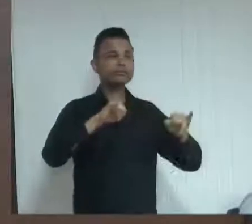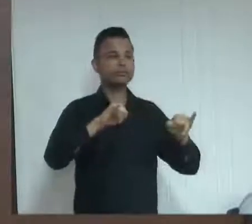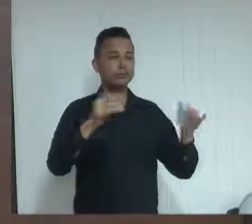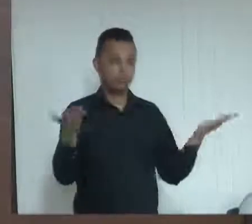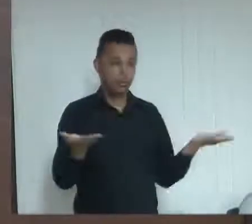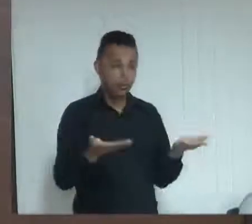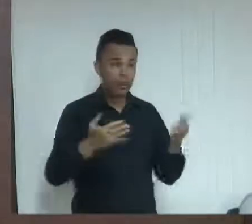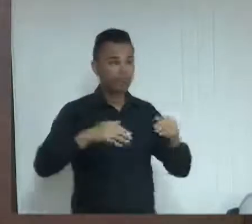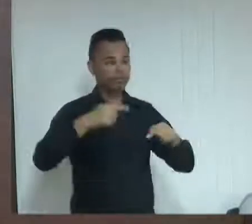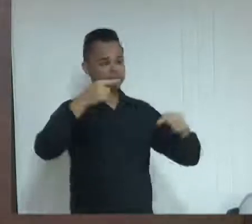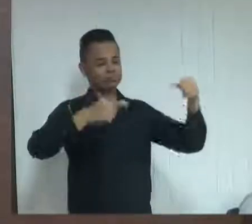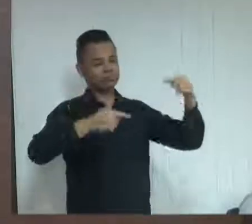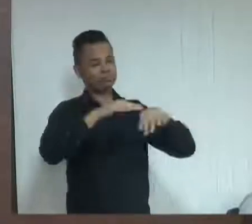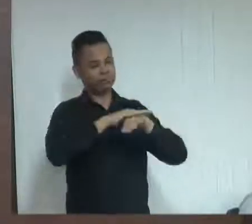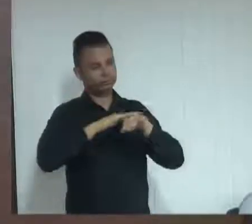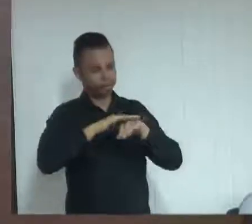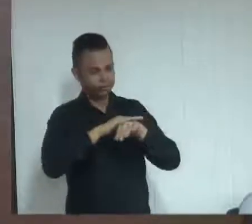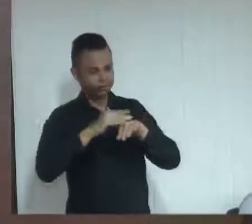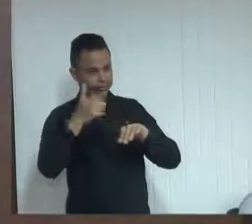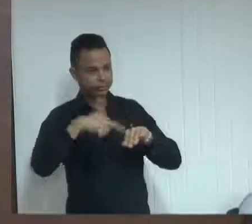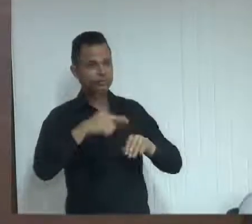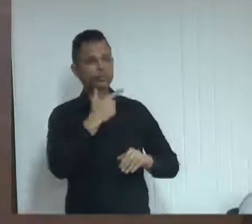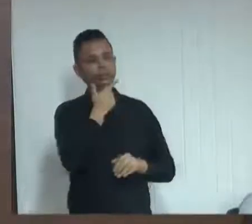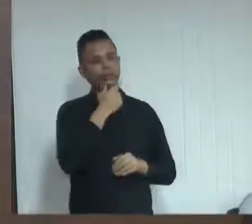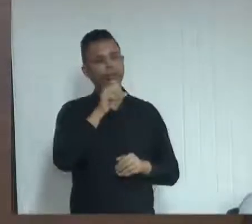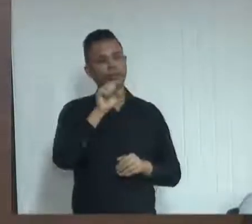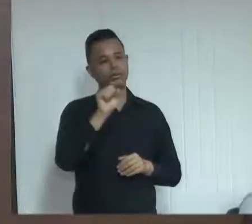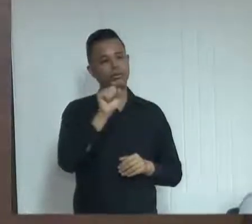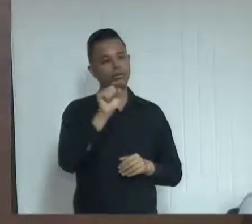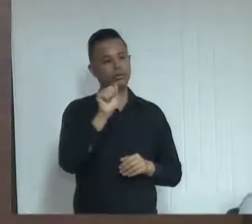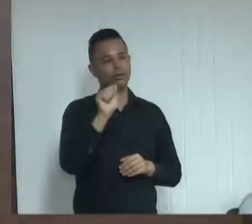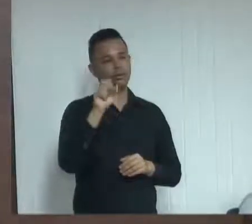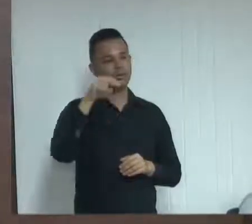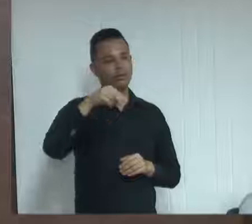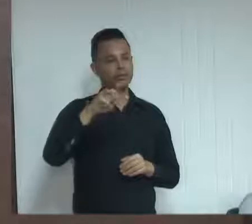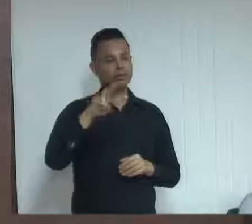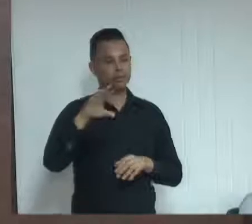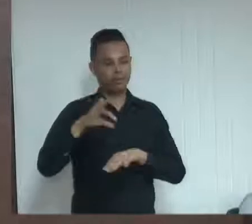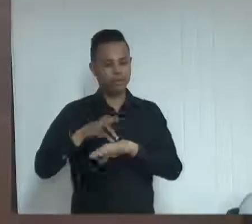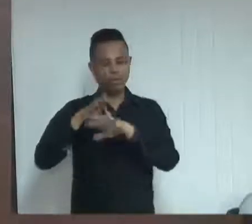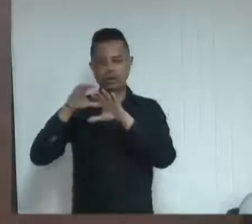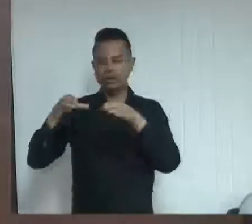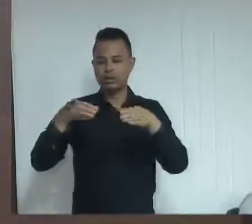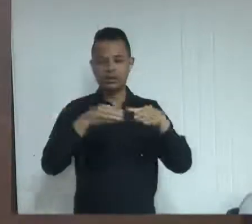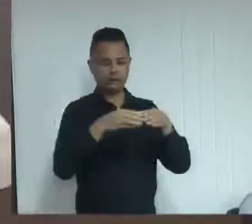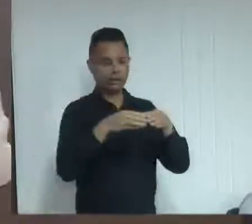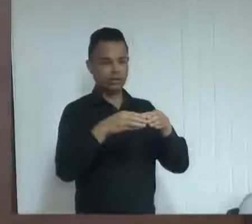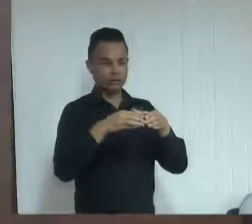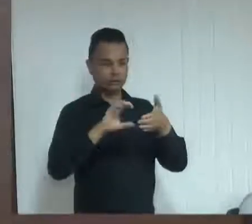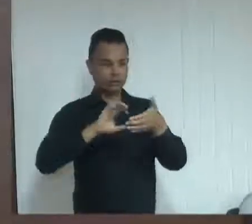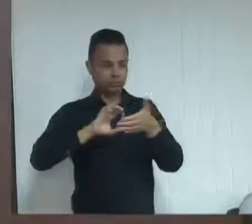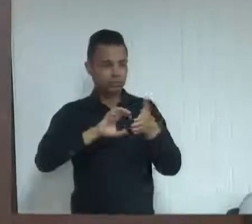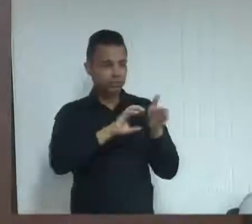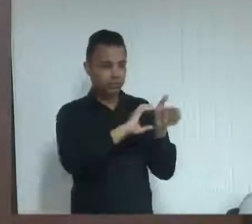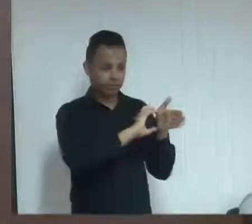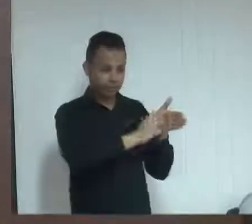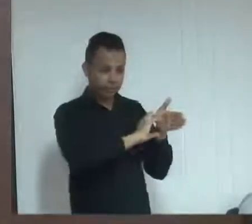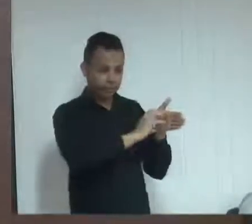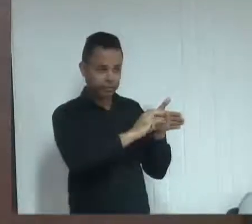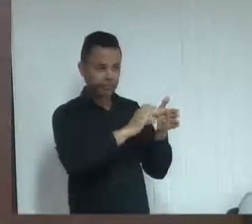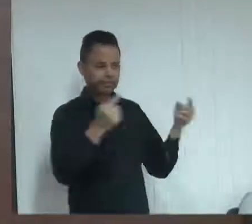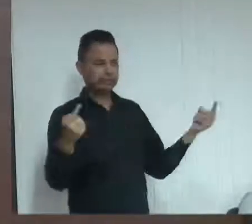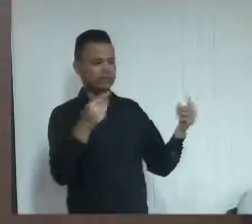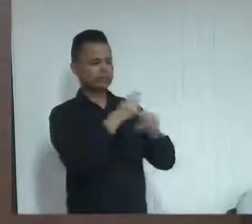de hoje. O vereador Sandro Rebeca, nossa liderança do bloco, já colocou a contradição do